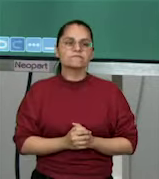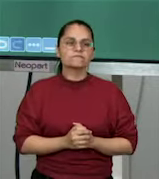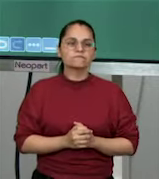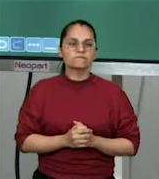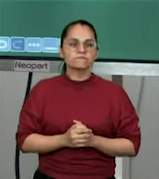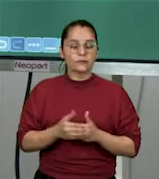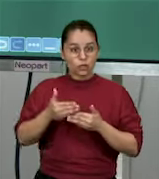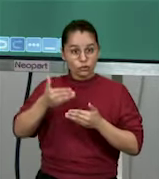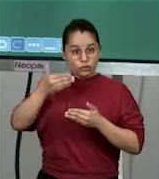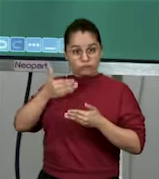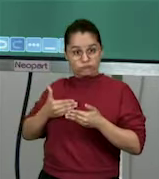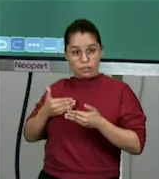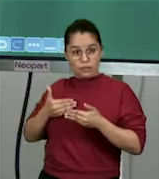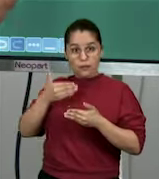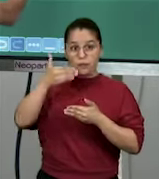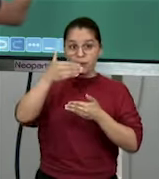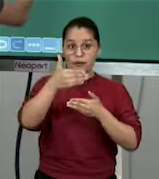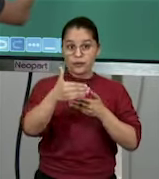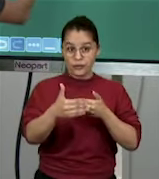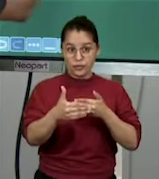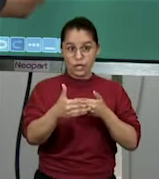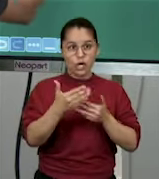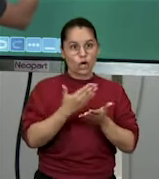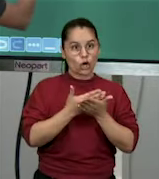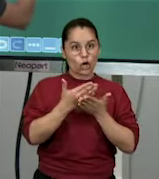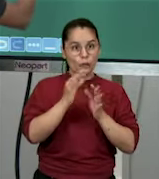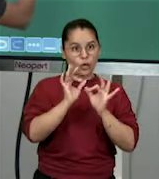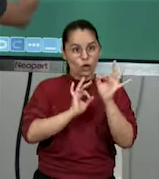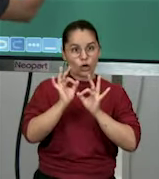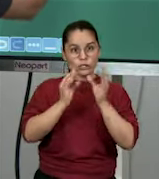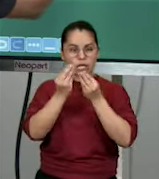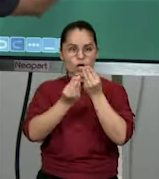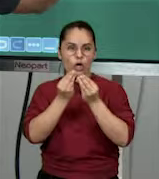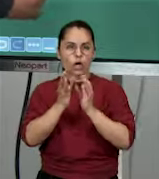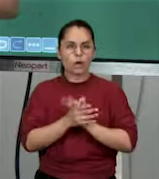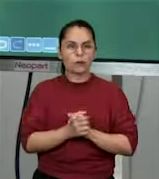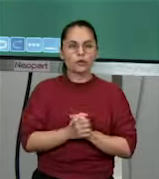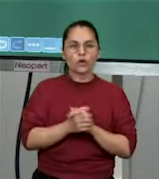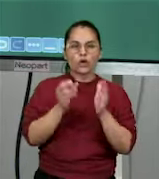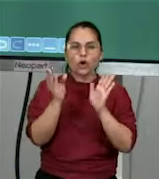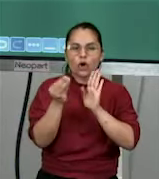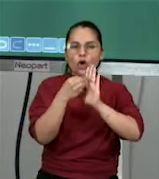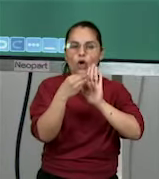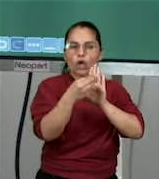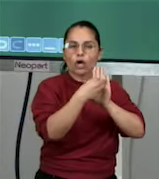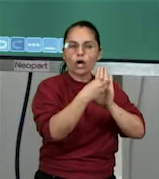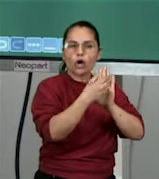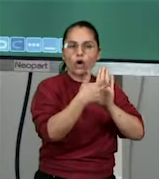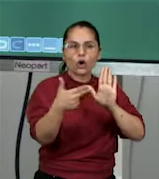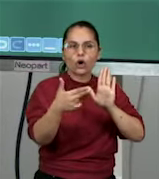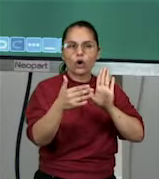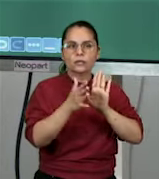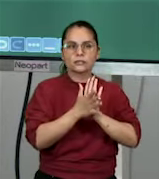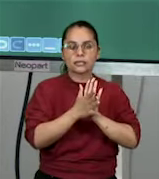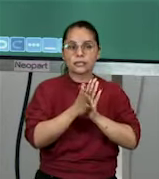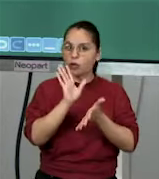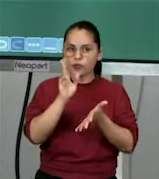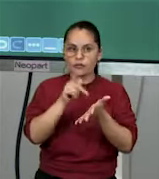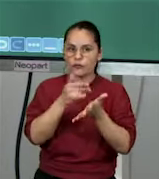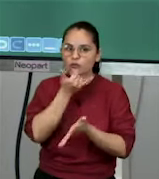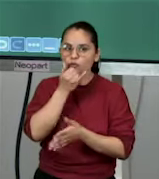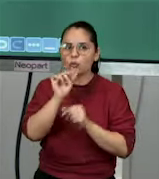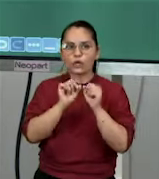trás para frente. Eu começo a montar o meu desenho colocando elementos. Desculpa, na verdade, se eu